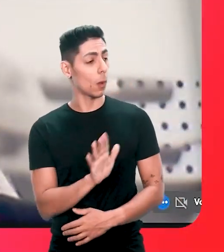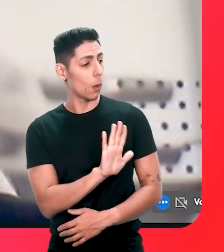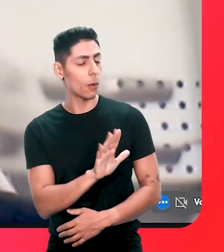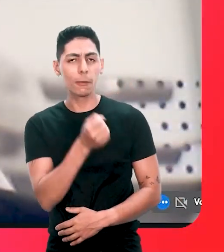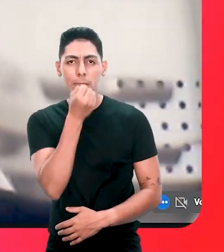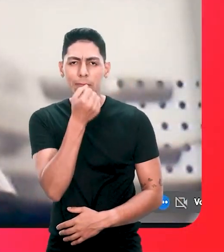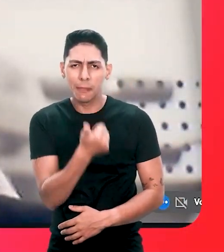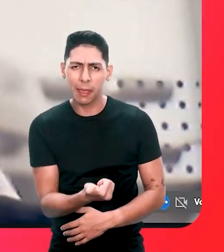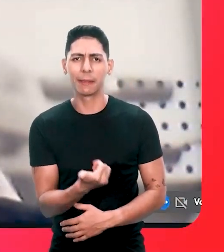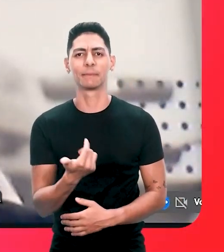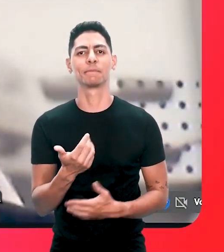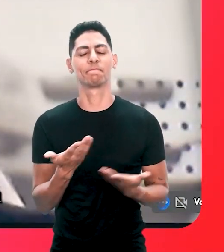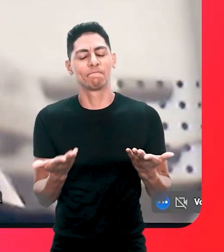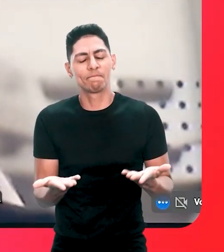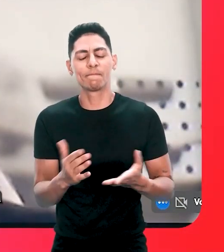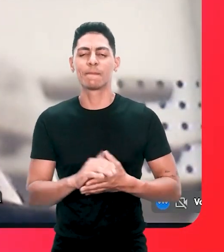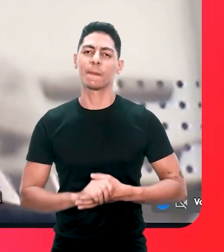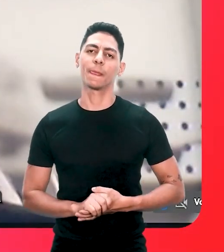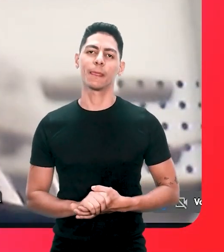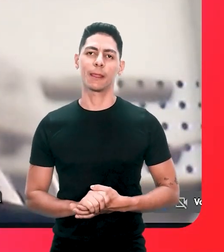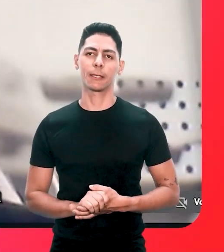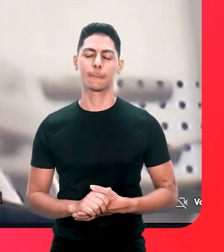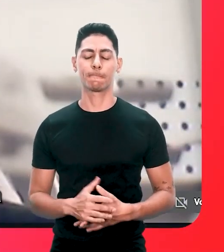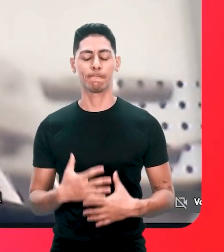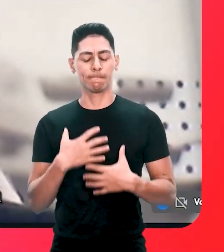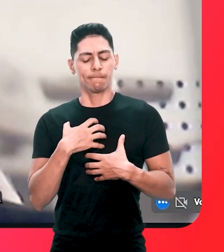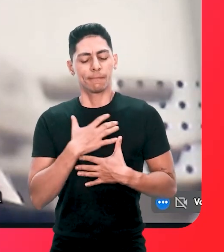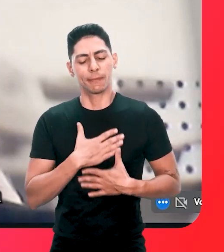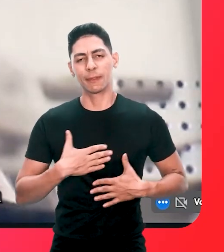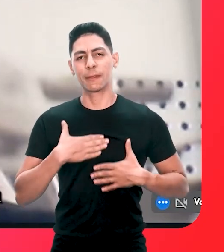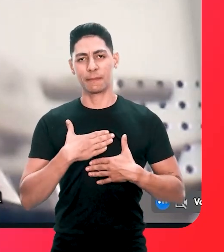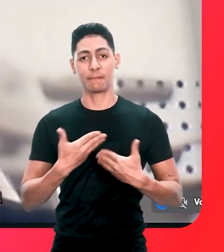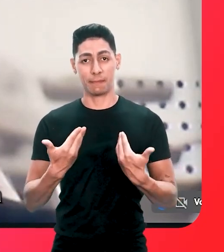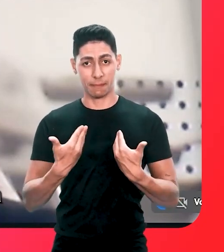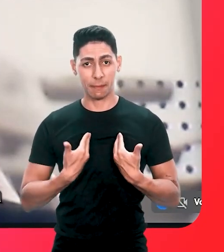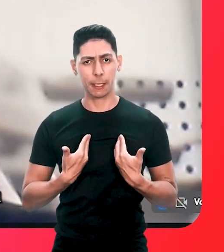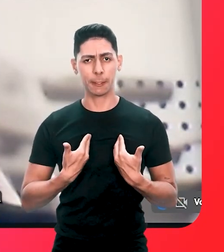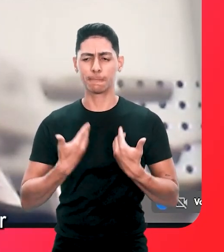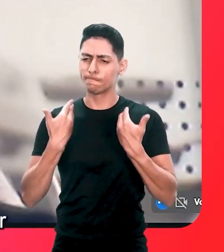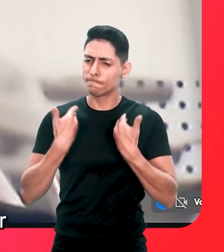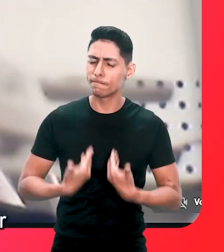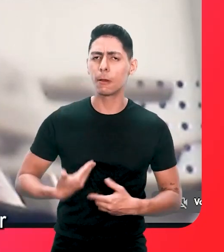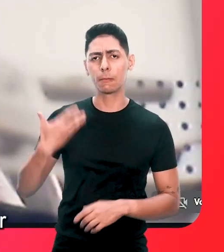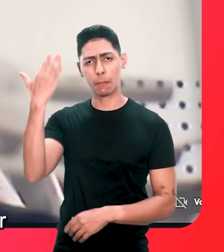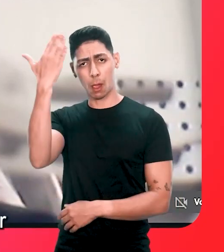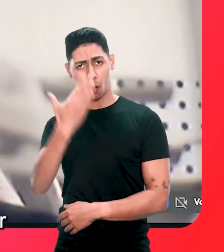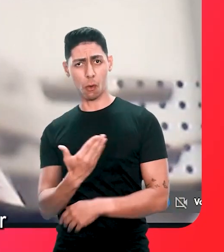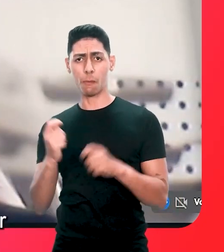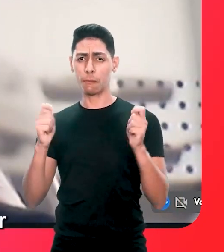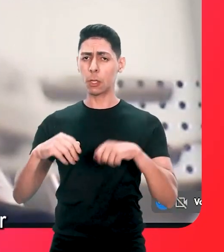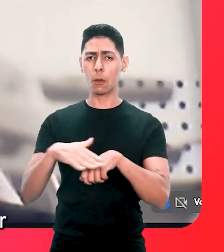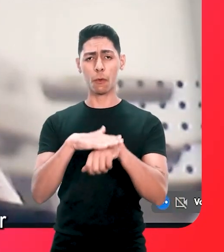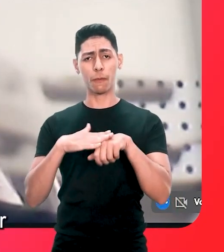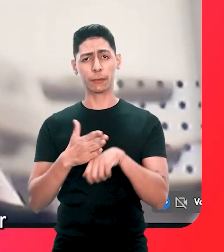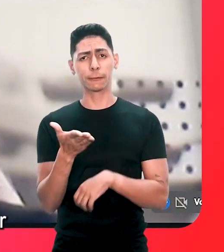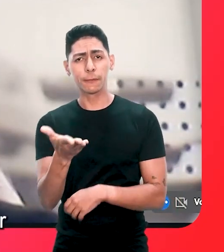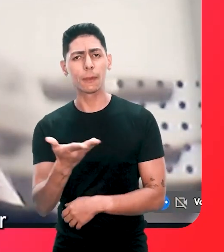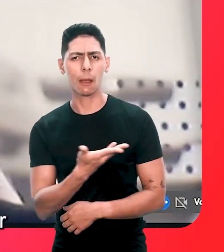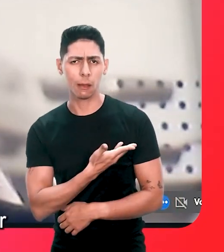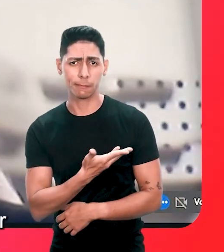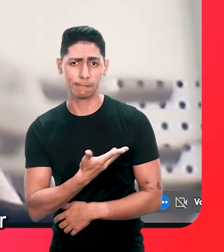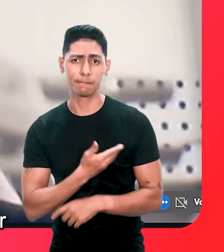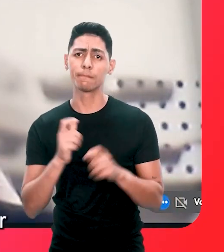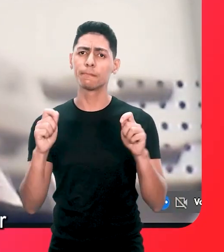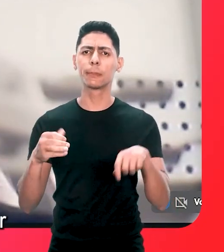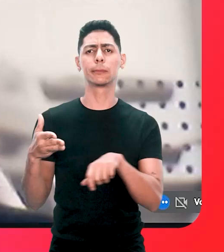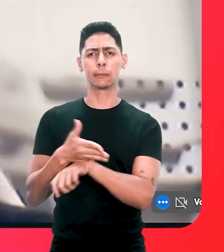tudo bem, Antônio José? Olha, a satisfação é toda minha, a honra é toda minha, conversar com um amigo,